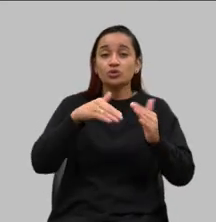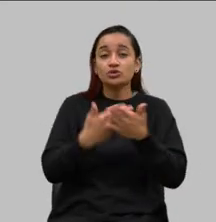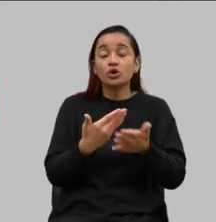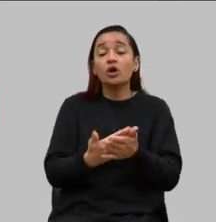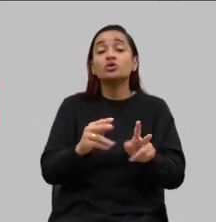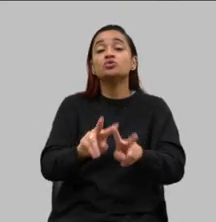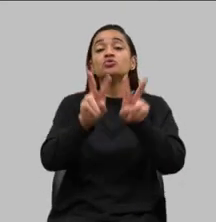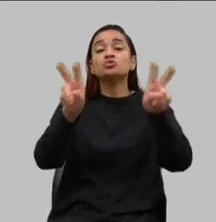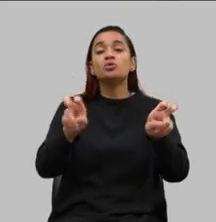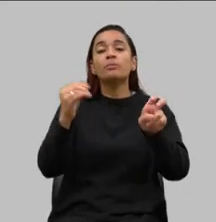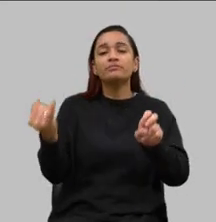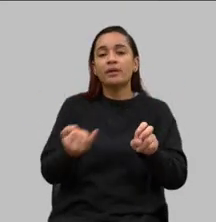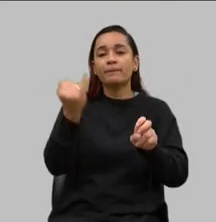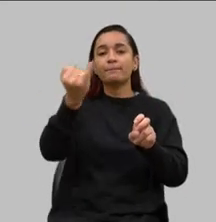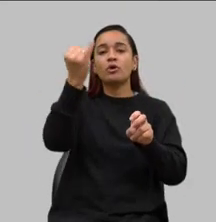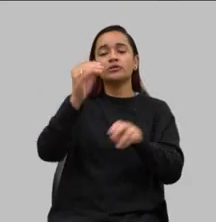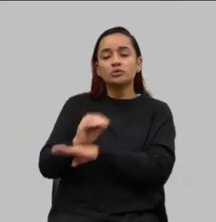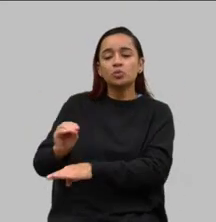conservação